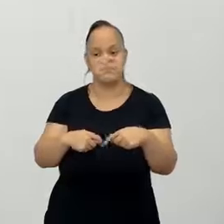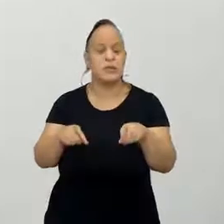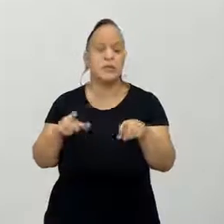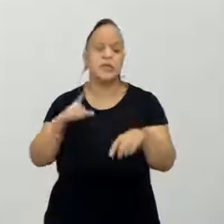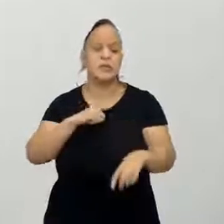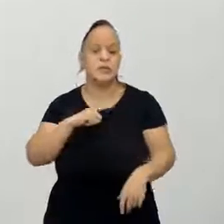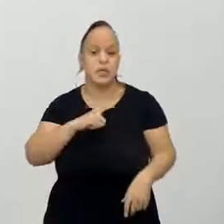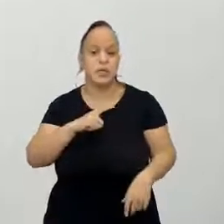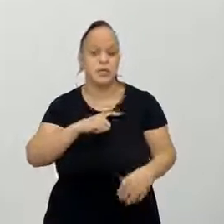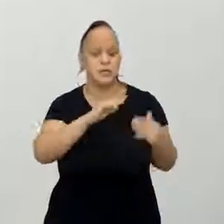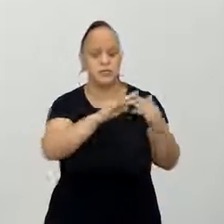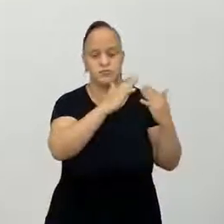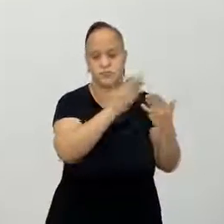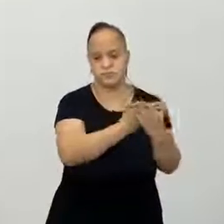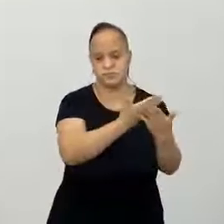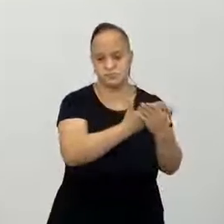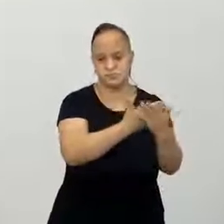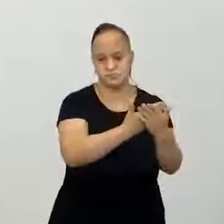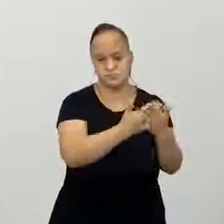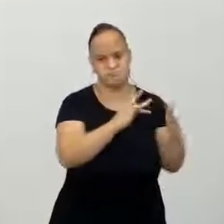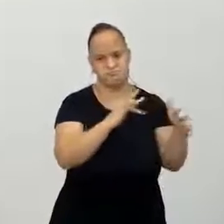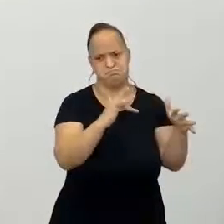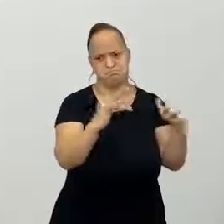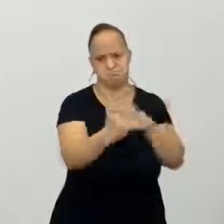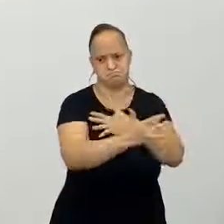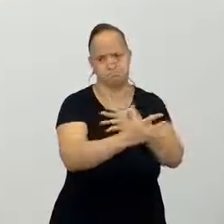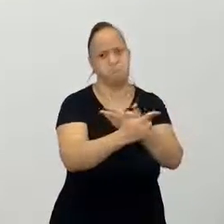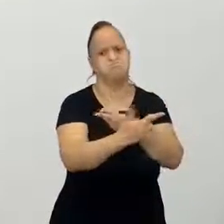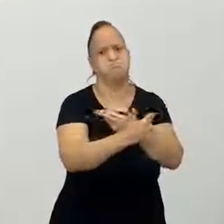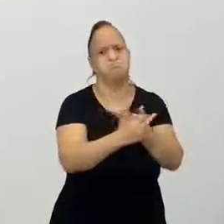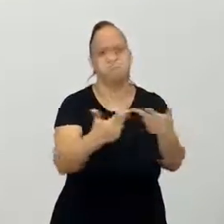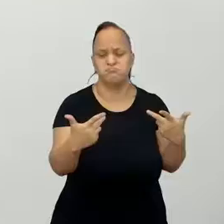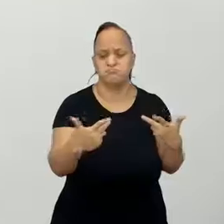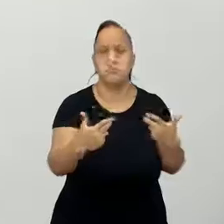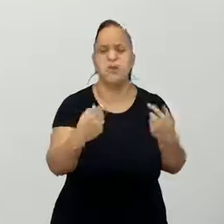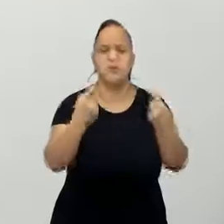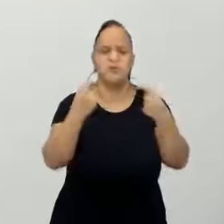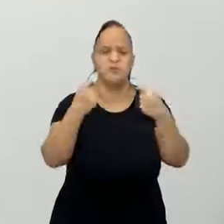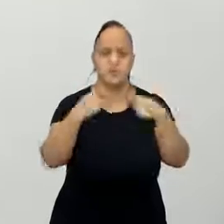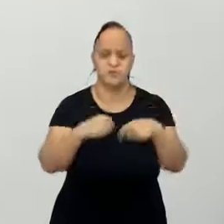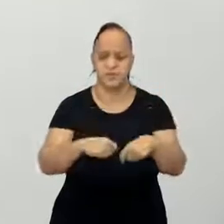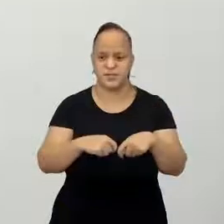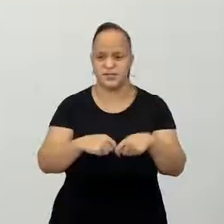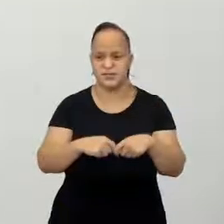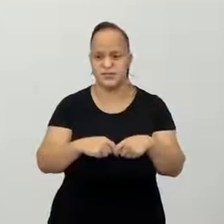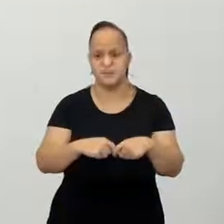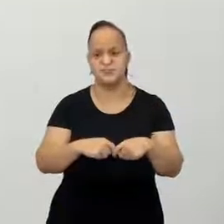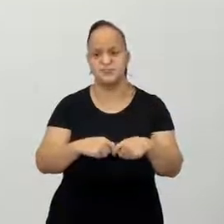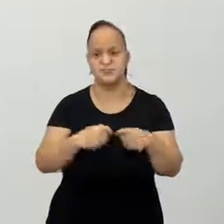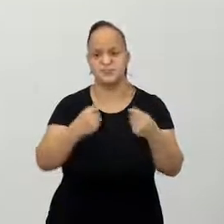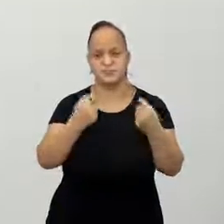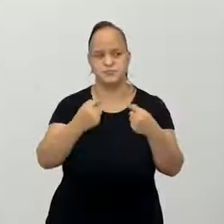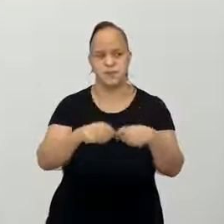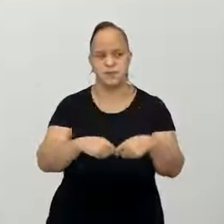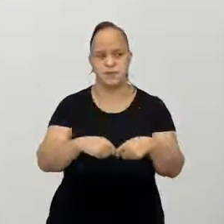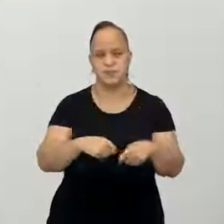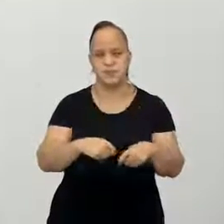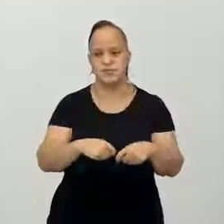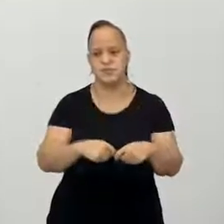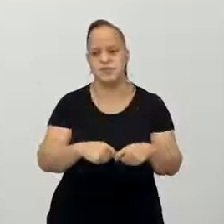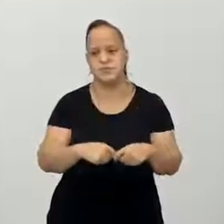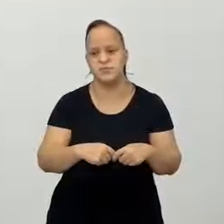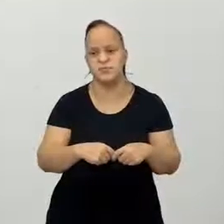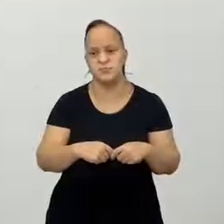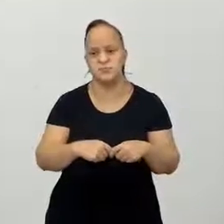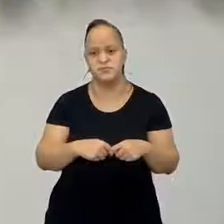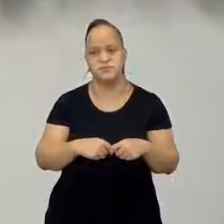redes sociais, né? Então, né, disponibiliza essa exposição, né, nas redes